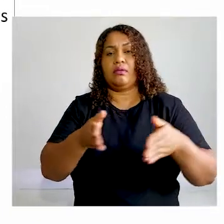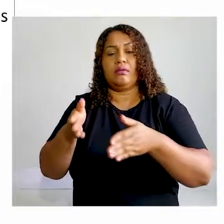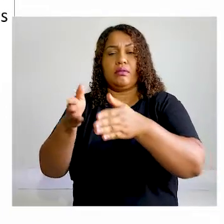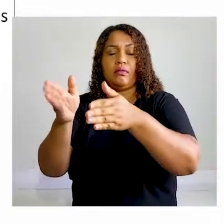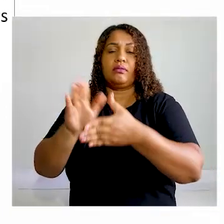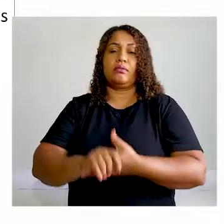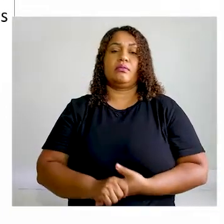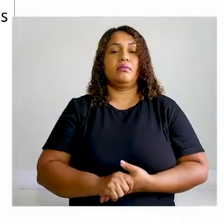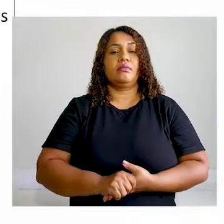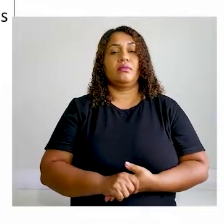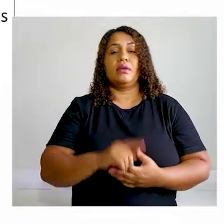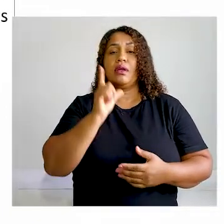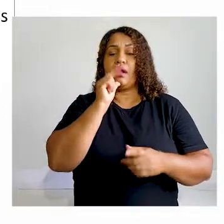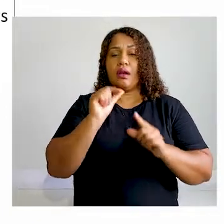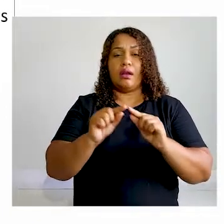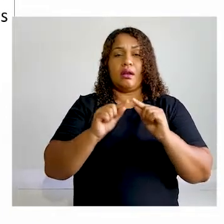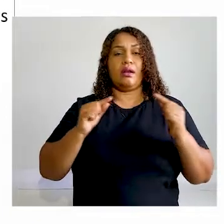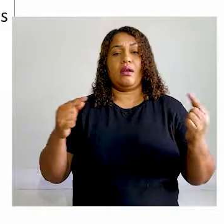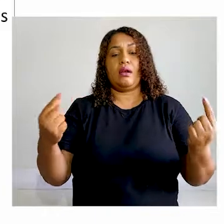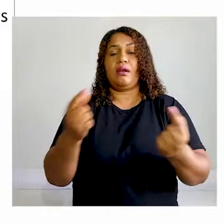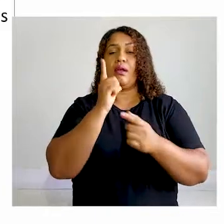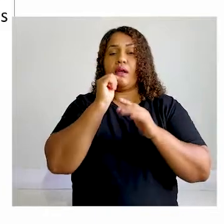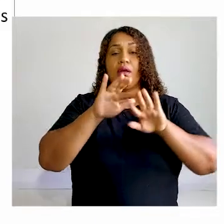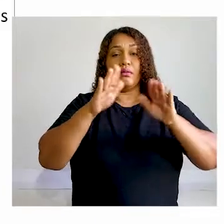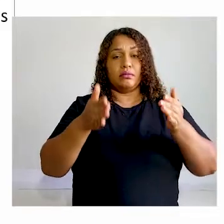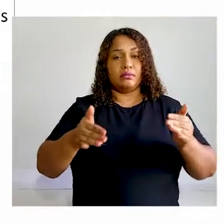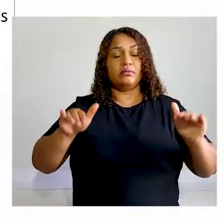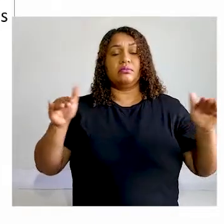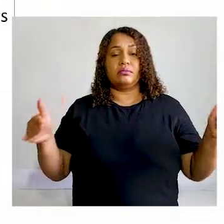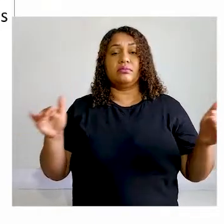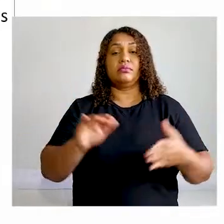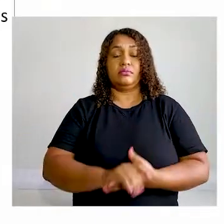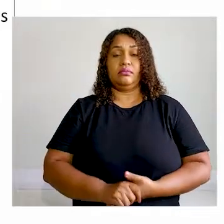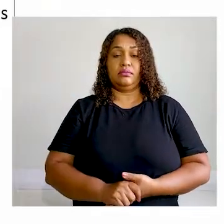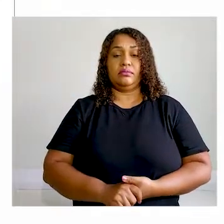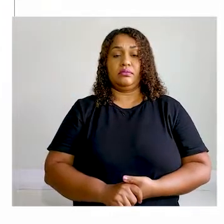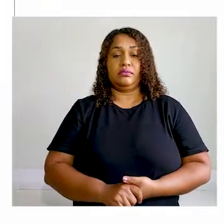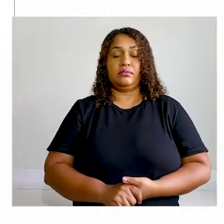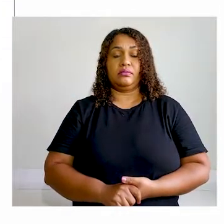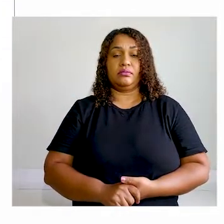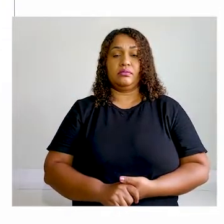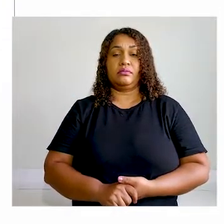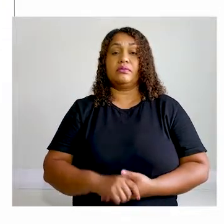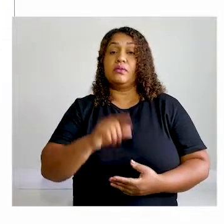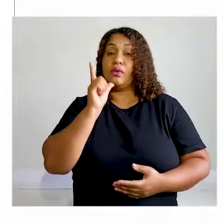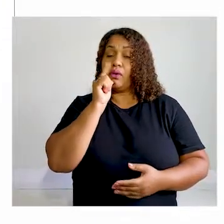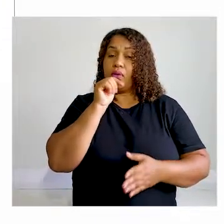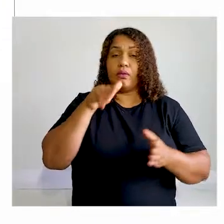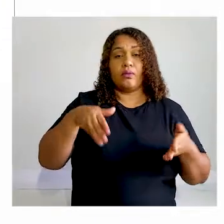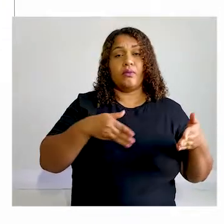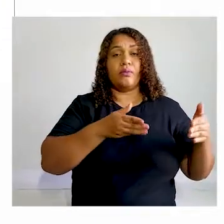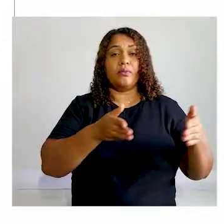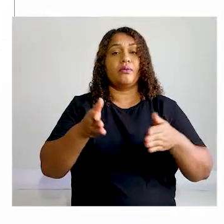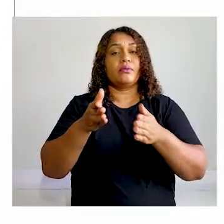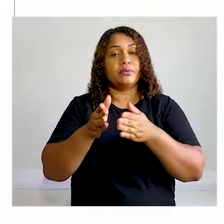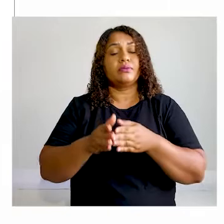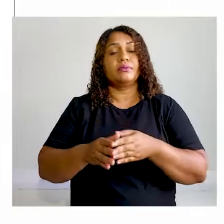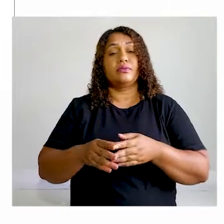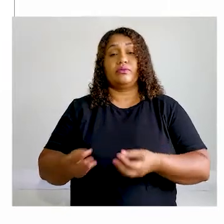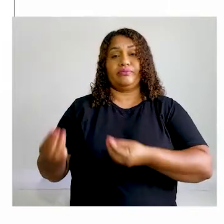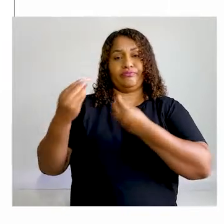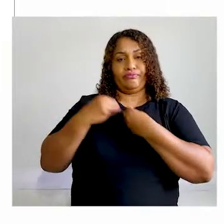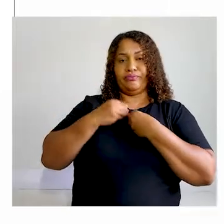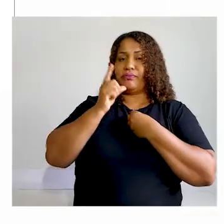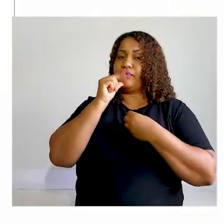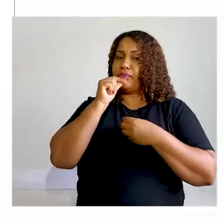demais corpos hídricos, lagos, mares e oceanos. Os rios, além de